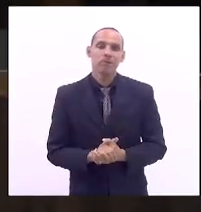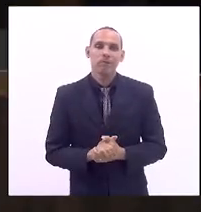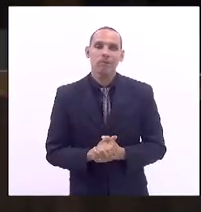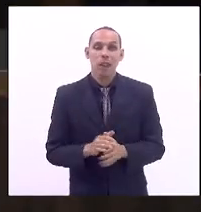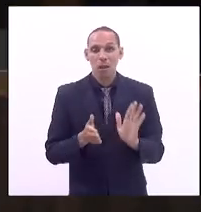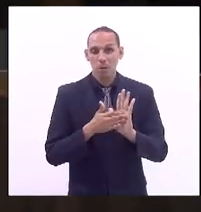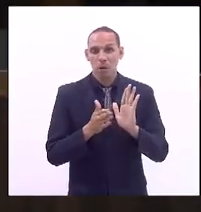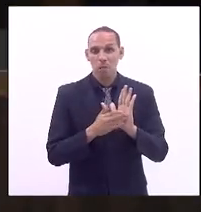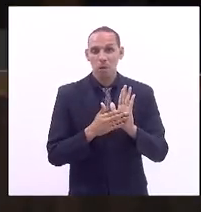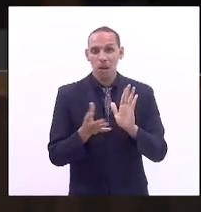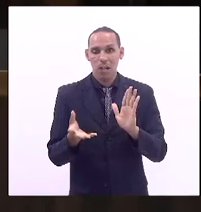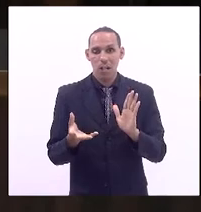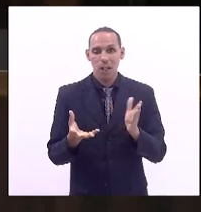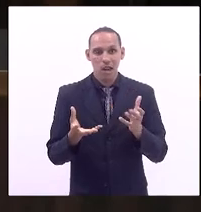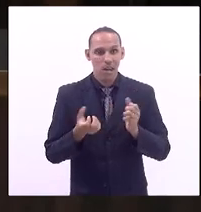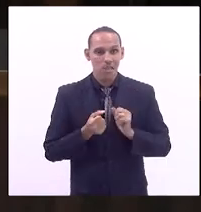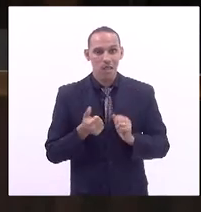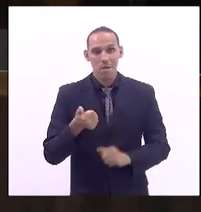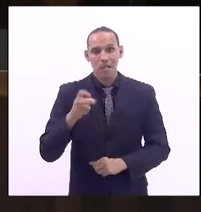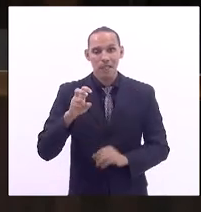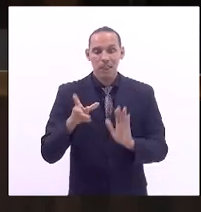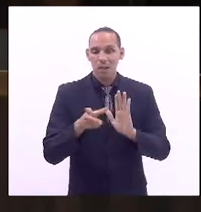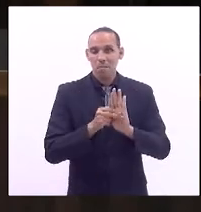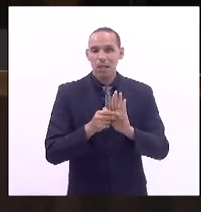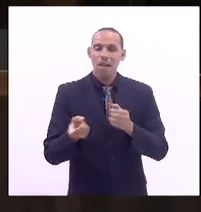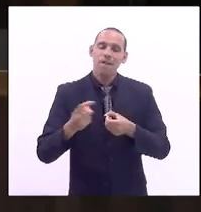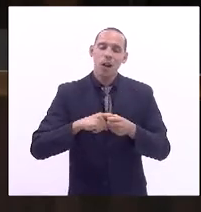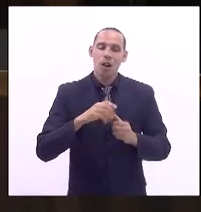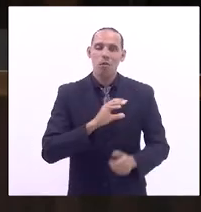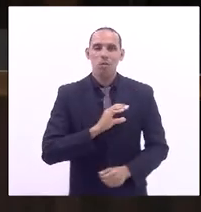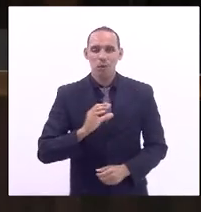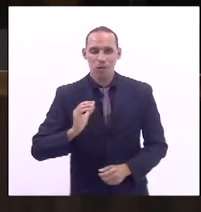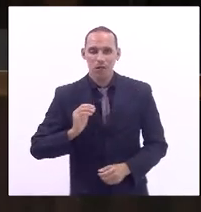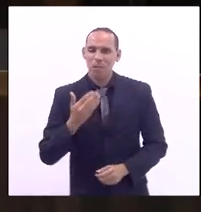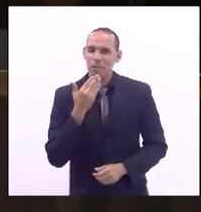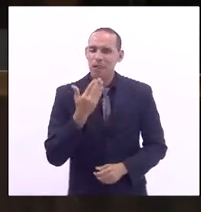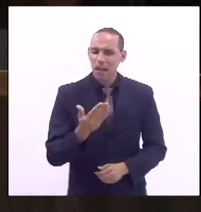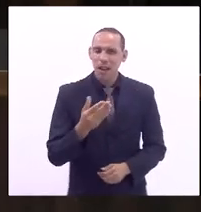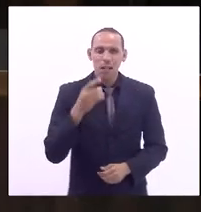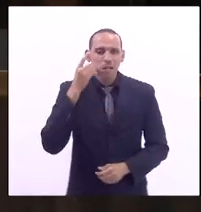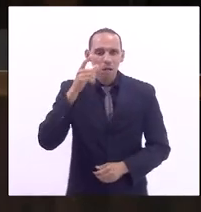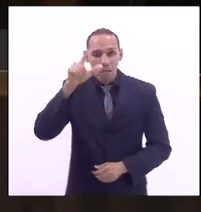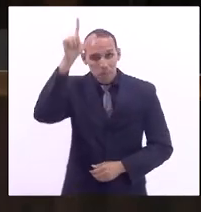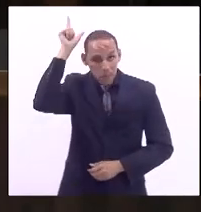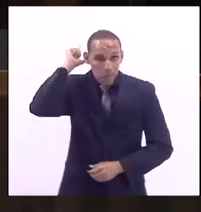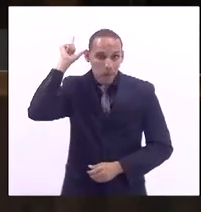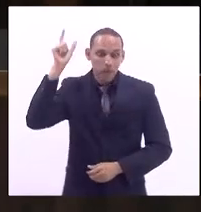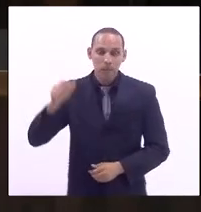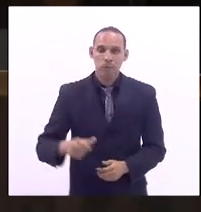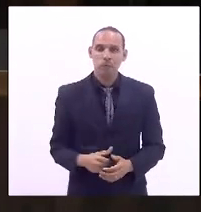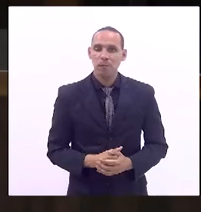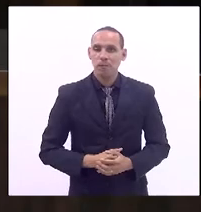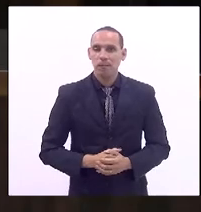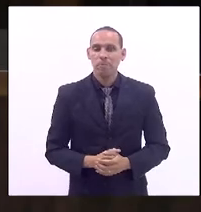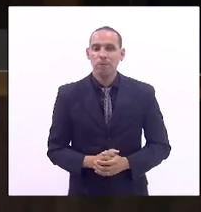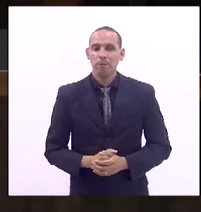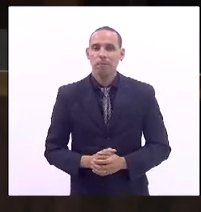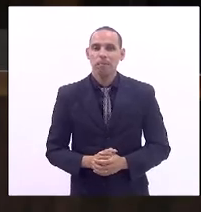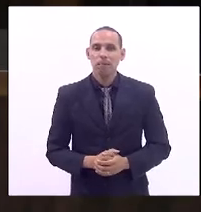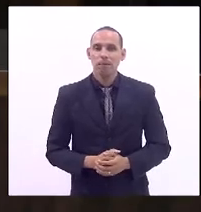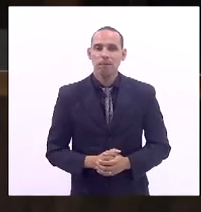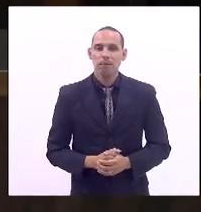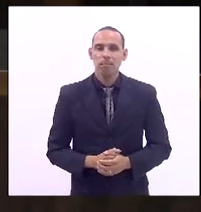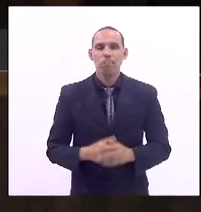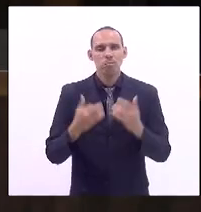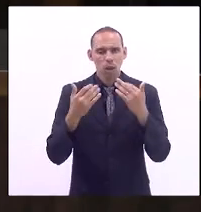discussão A presente proposta recebeu 15 emendas e retorna as comissões eu peço ao Deputado Luiz eu possa